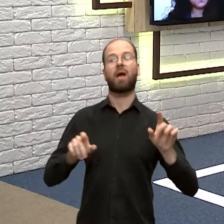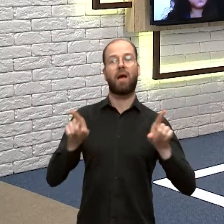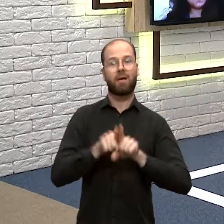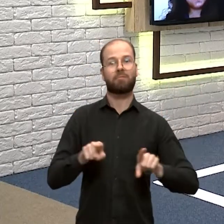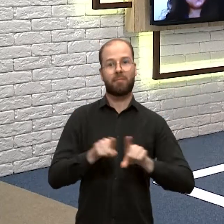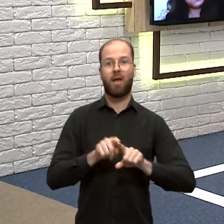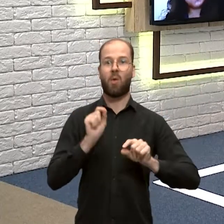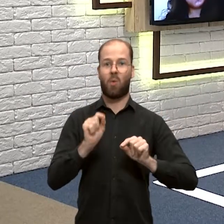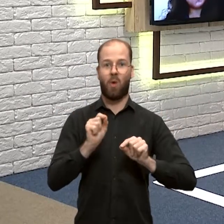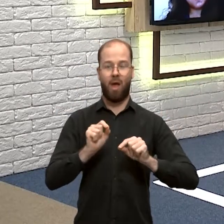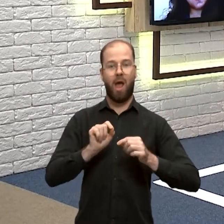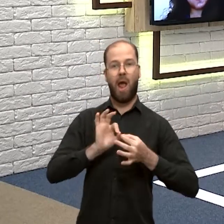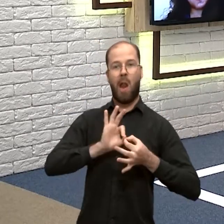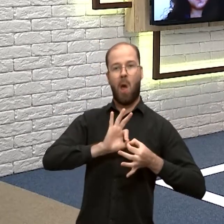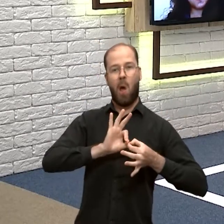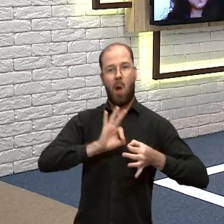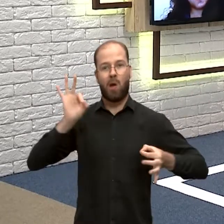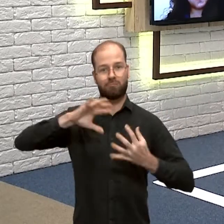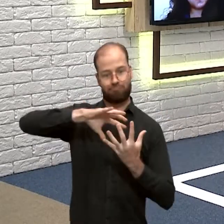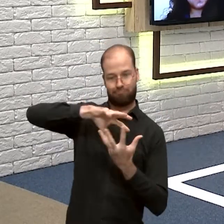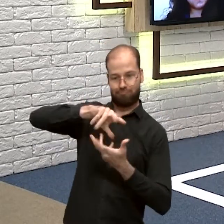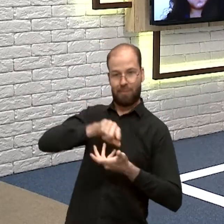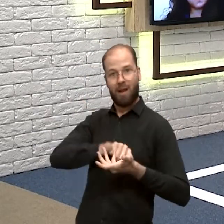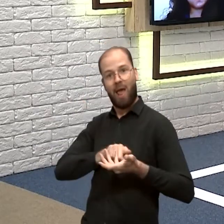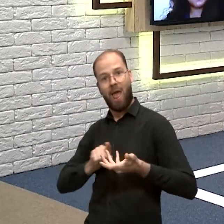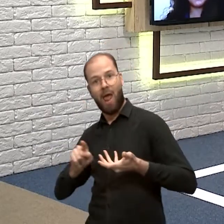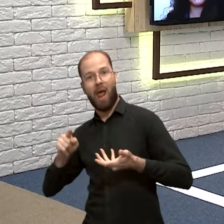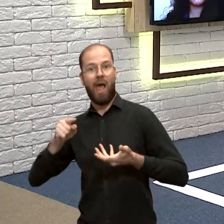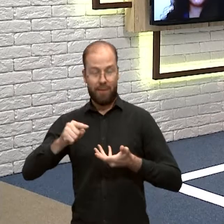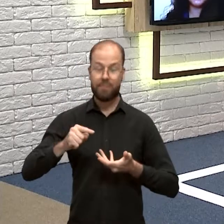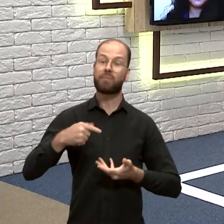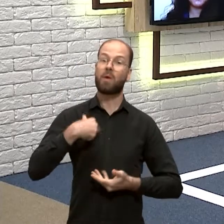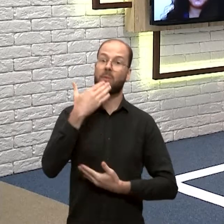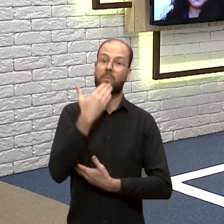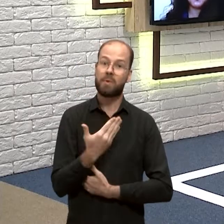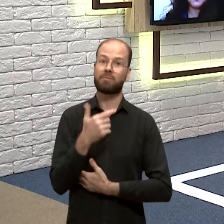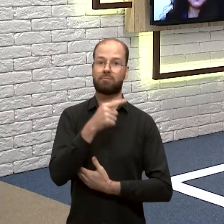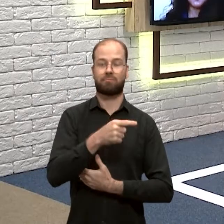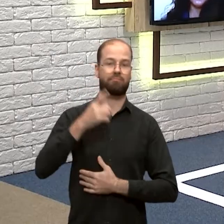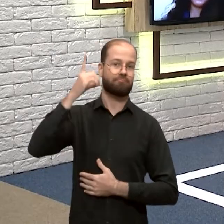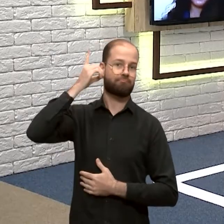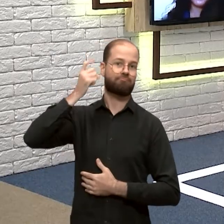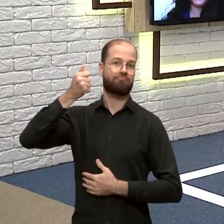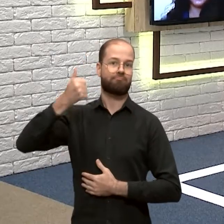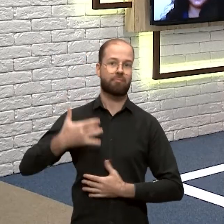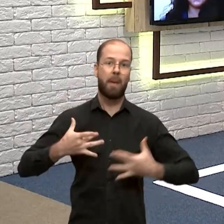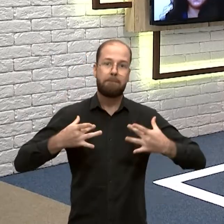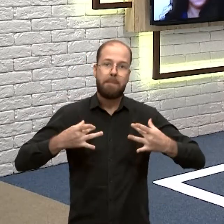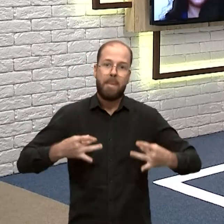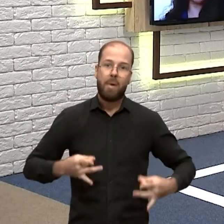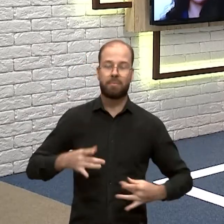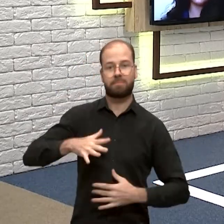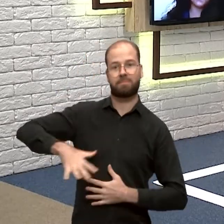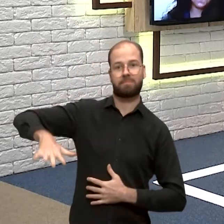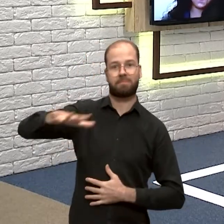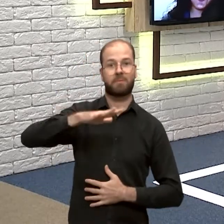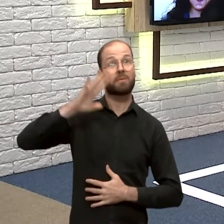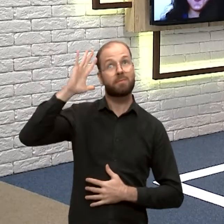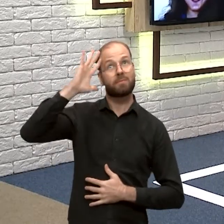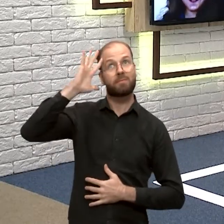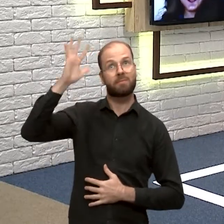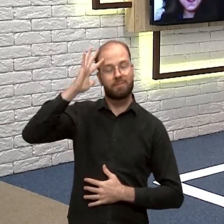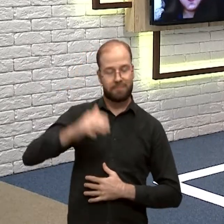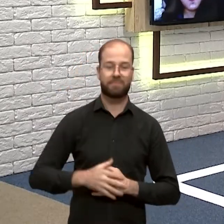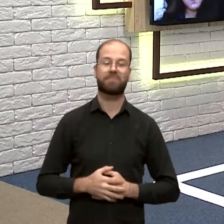entre a gente. E peço que você também faça a sua descrição física para o nosso público. Boa noite, boa tarde a